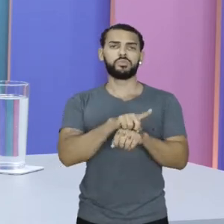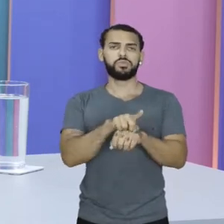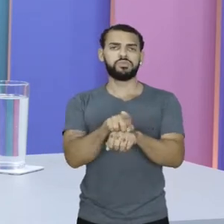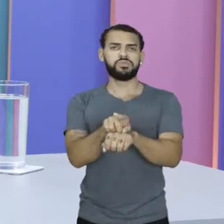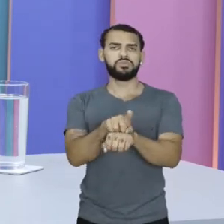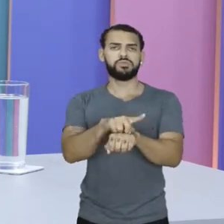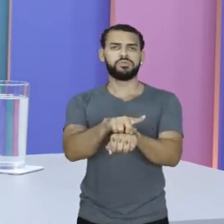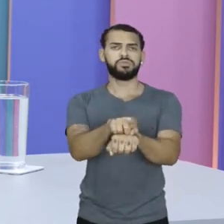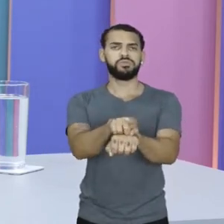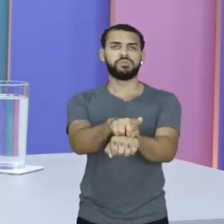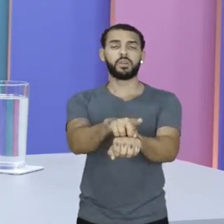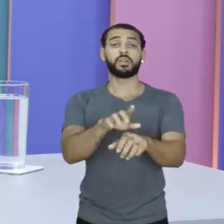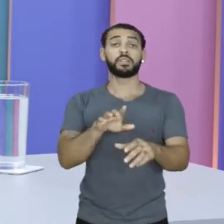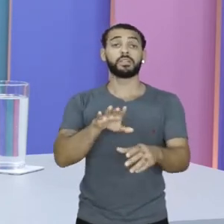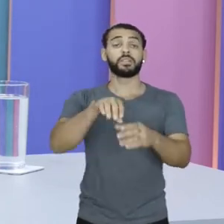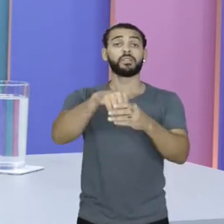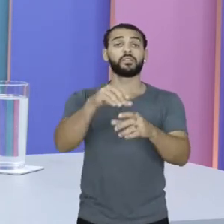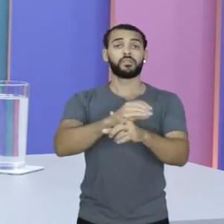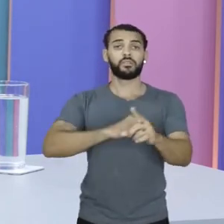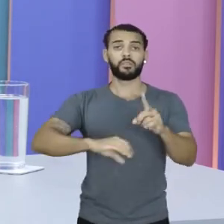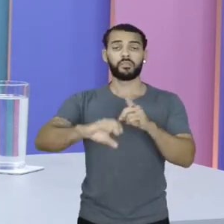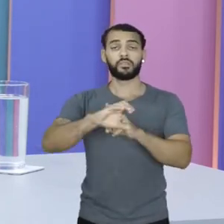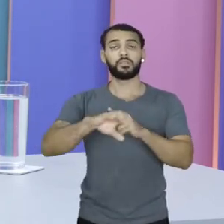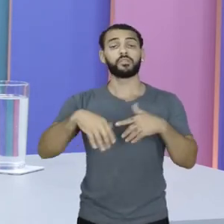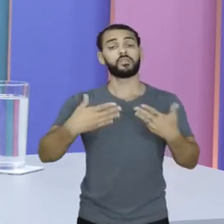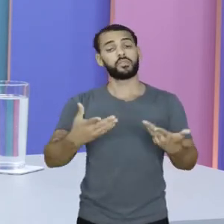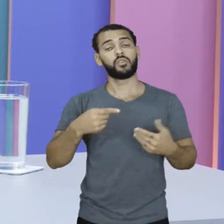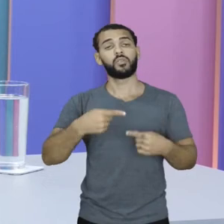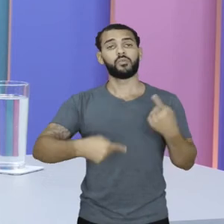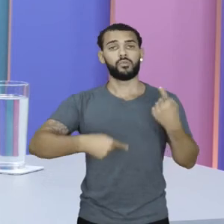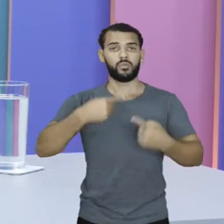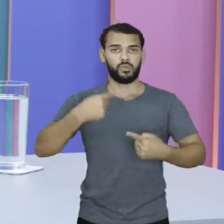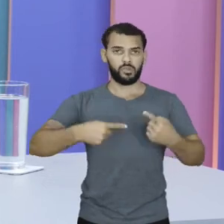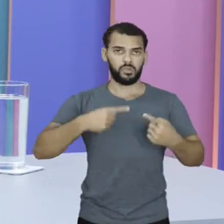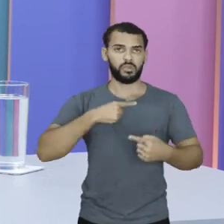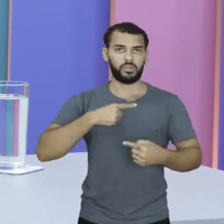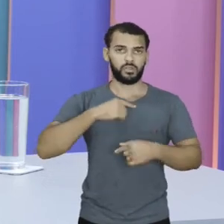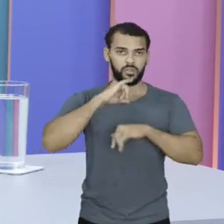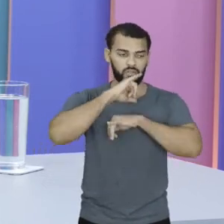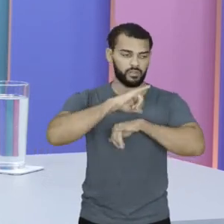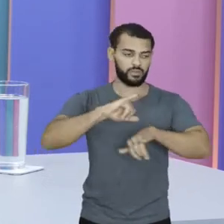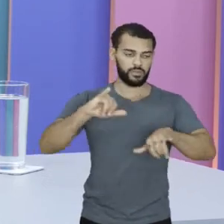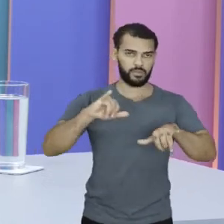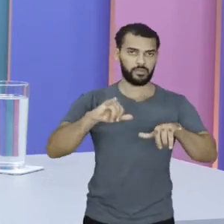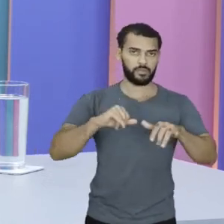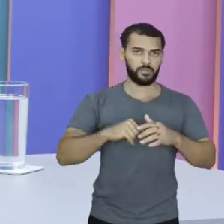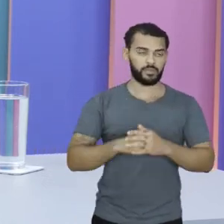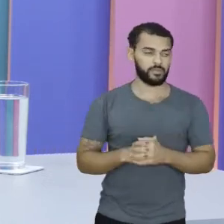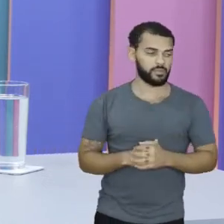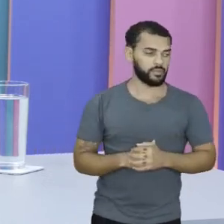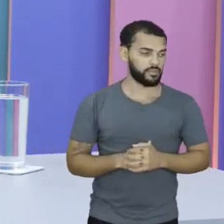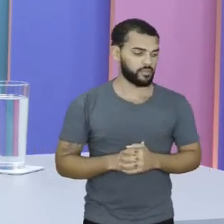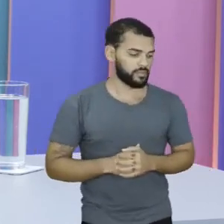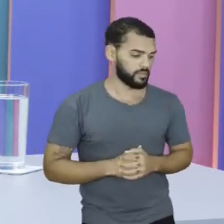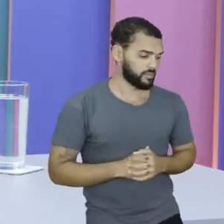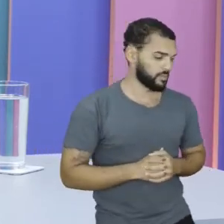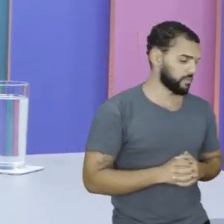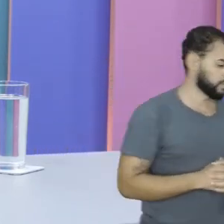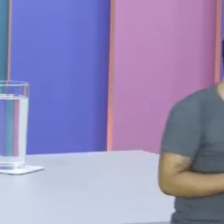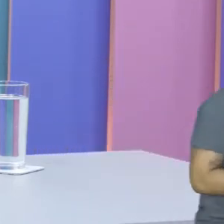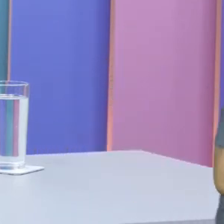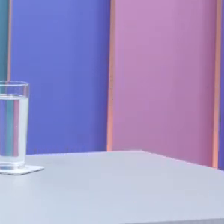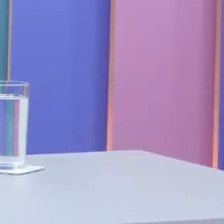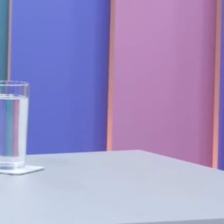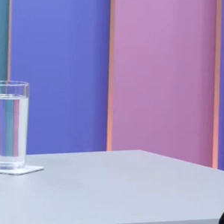viu, e isso é uma política anunciada, né, uma ação anunciada de supremacistas que entendem que